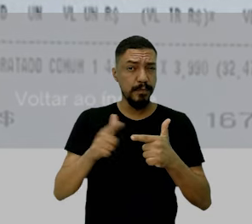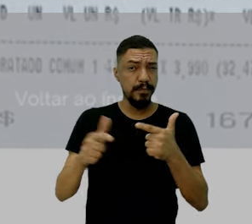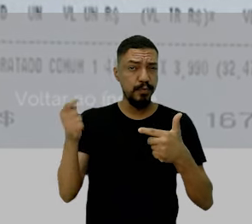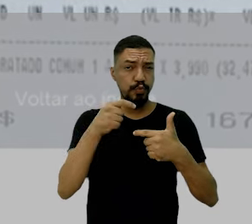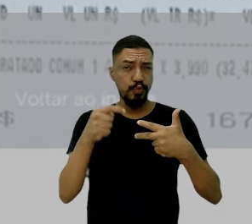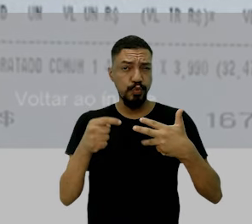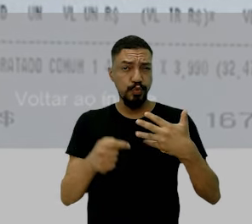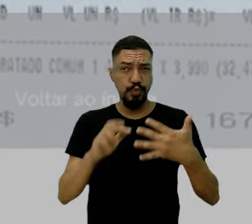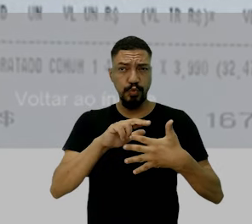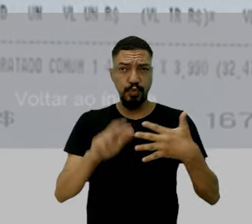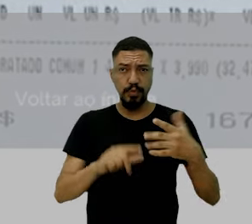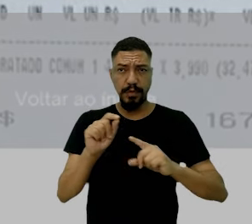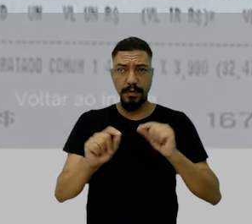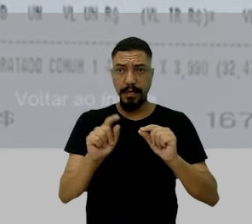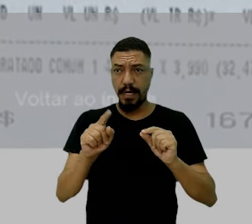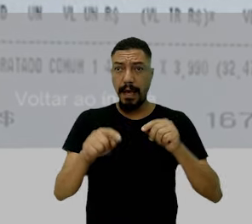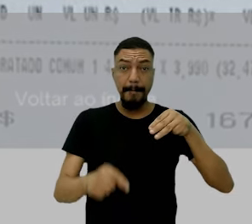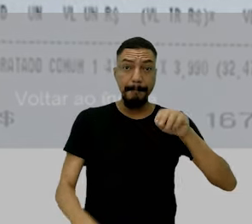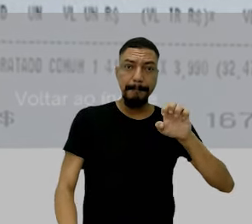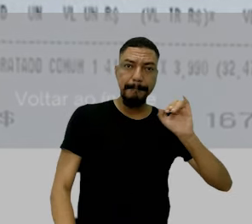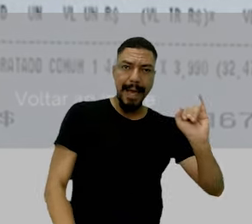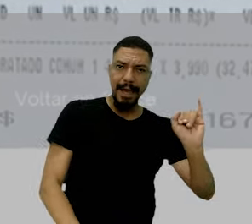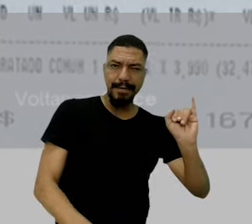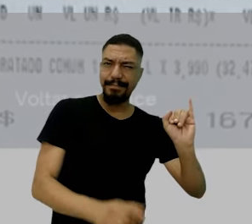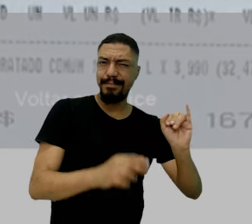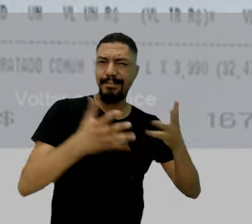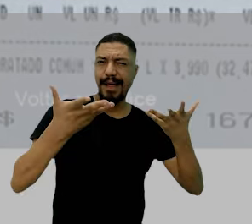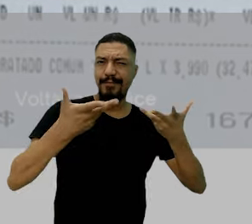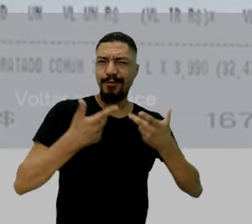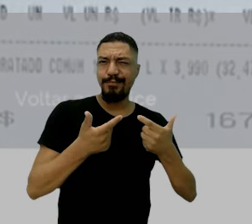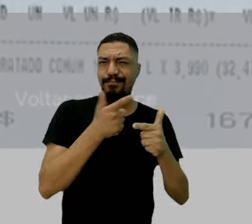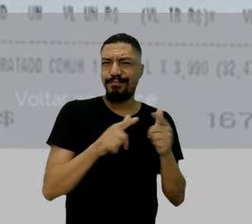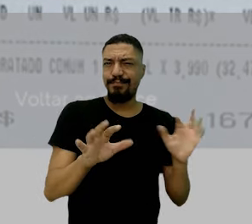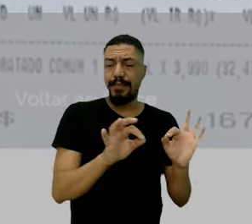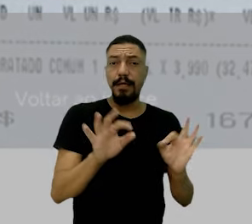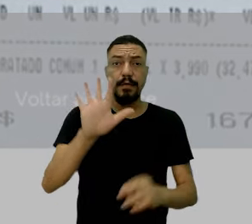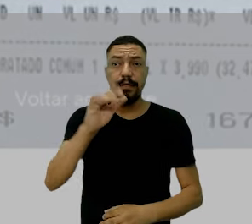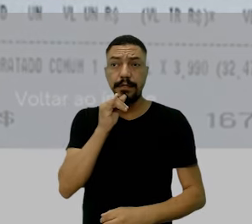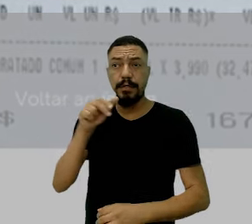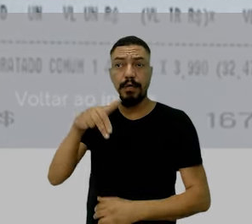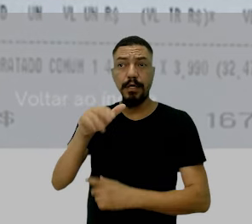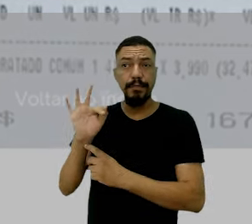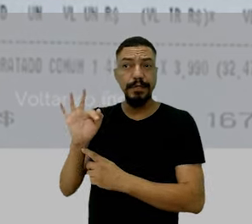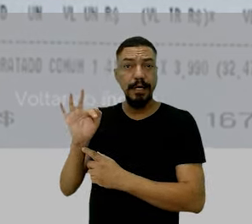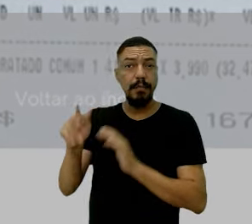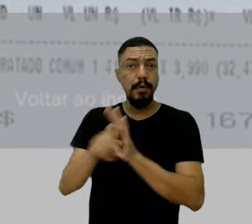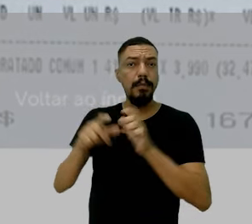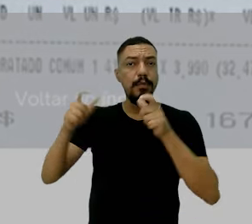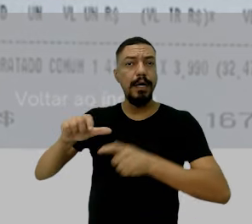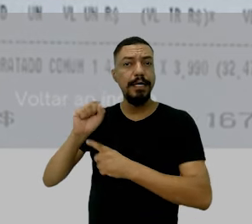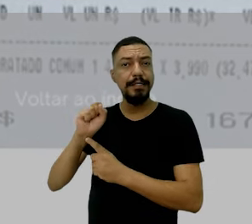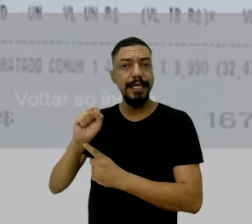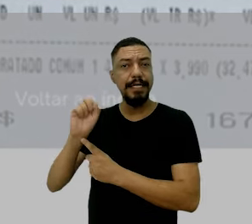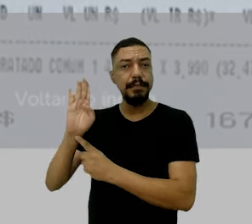Coisas e problemas. Isso daqui, não, gente, MEI é maravilha, MEI não tem esse problema. Aqui eu tenho um exemplo dessa nota